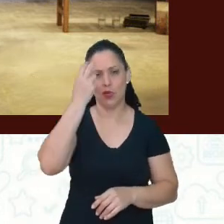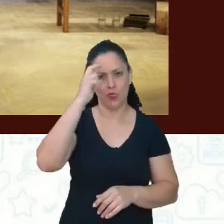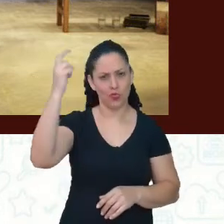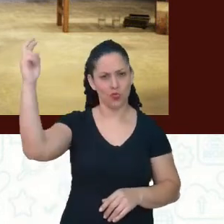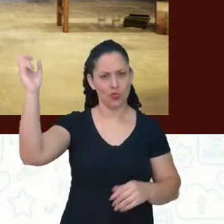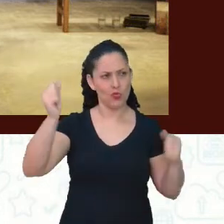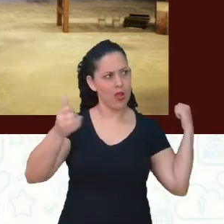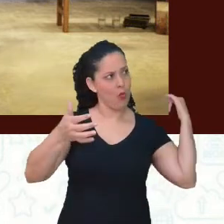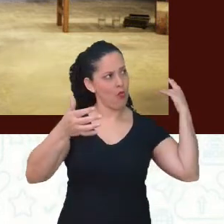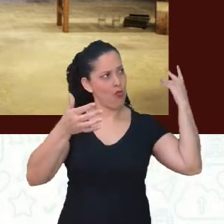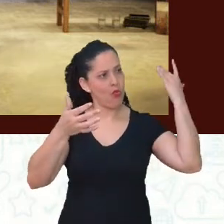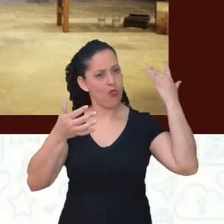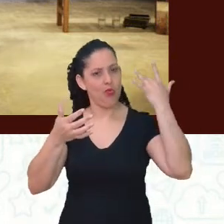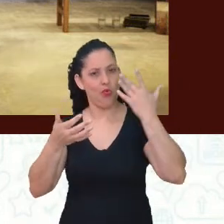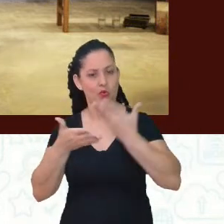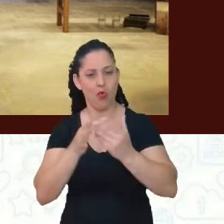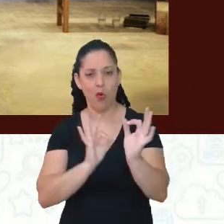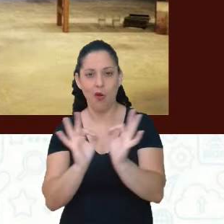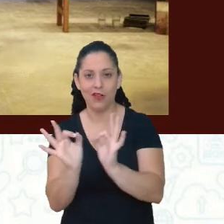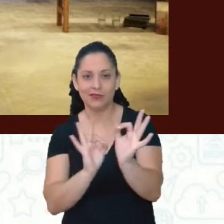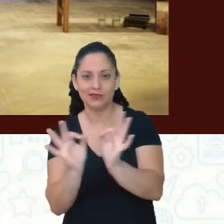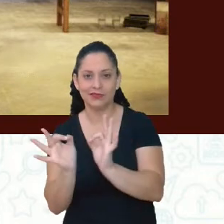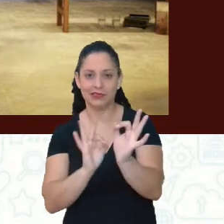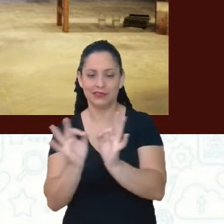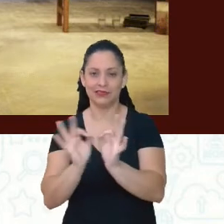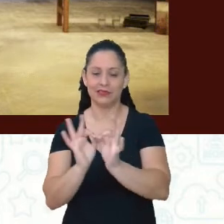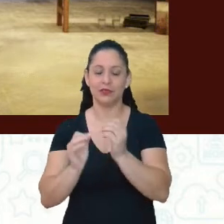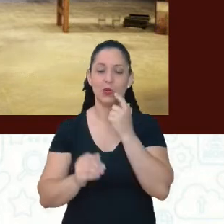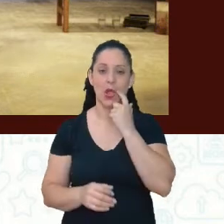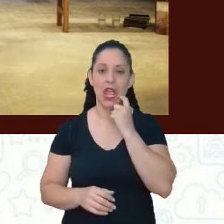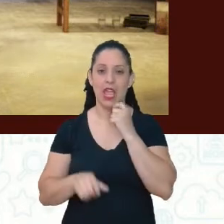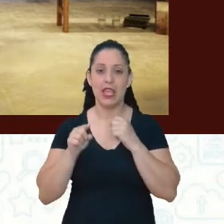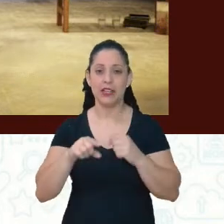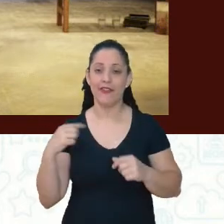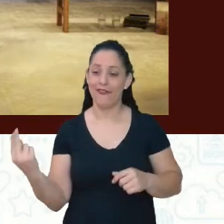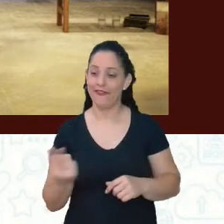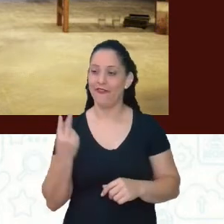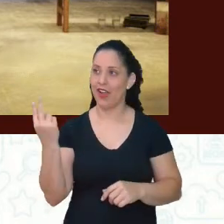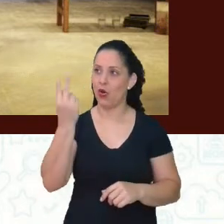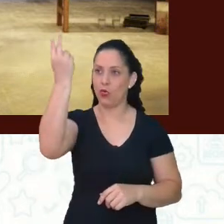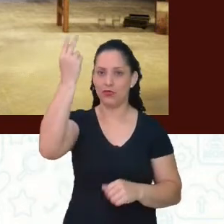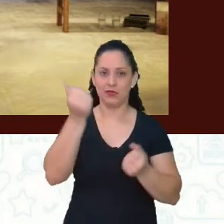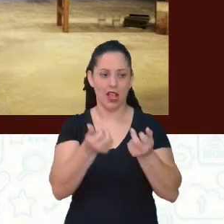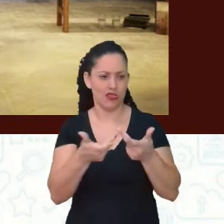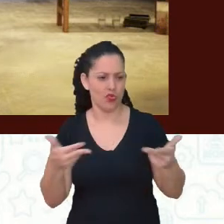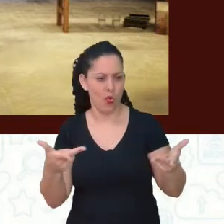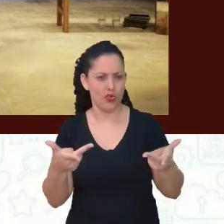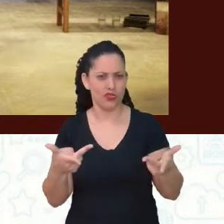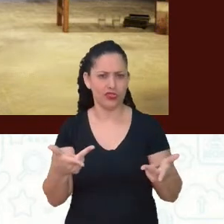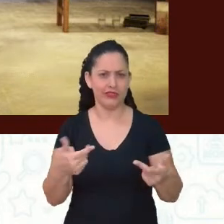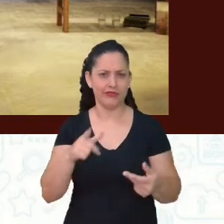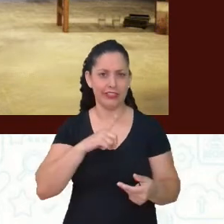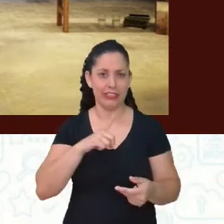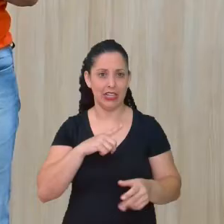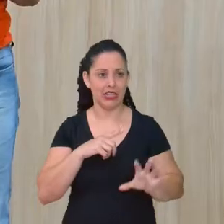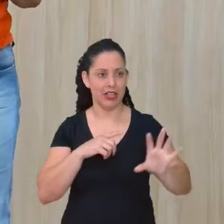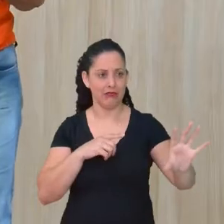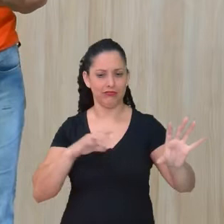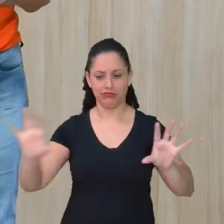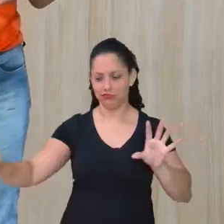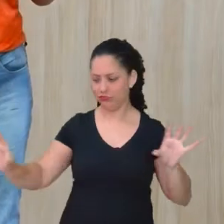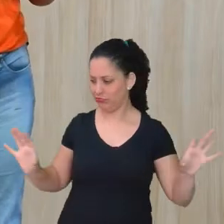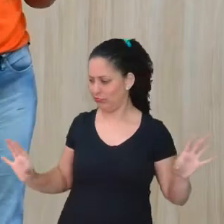que foi se estruturando com a quarta parede, ele vai valorizar muito os elementos secundários do teatro, como